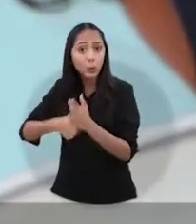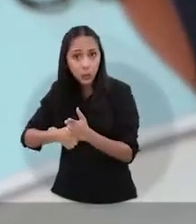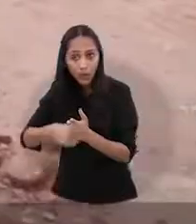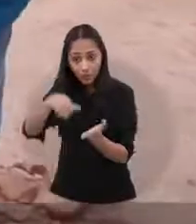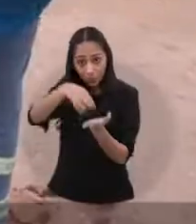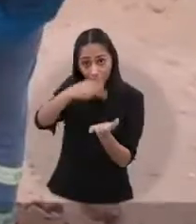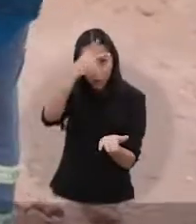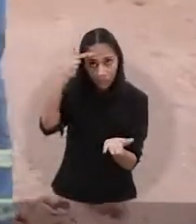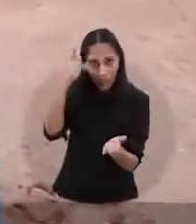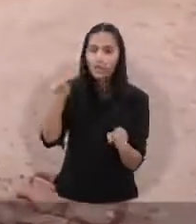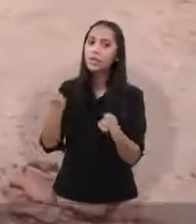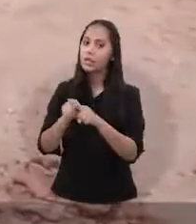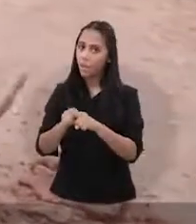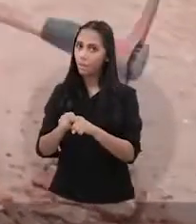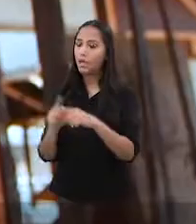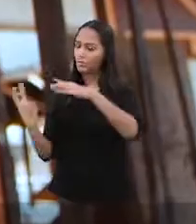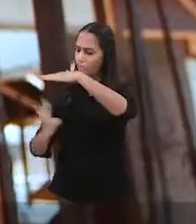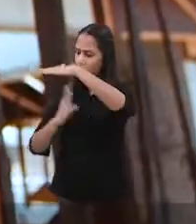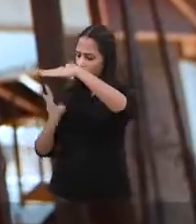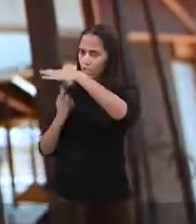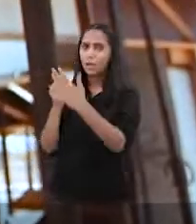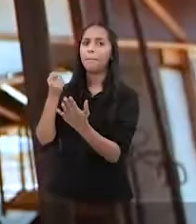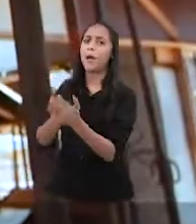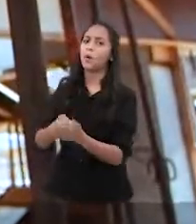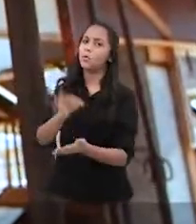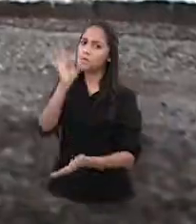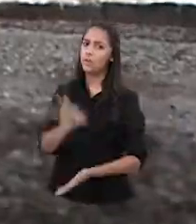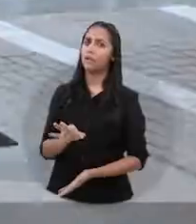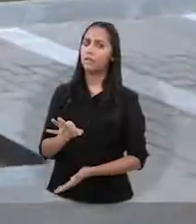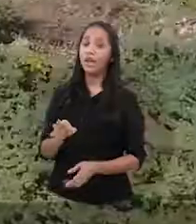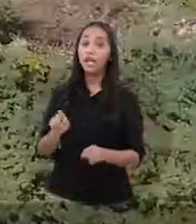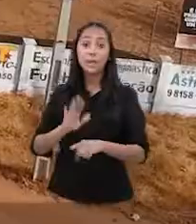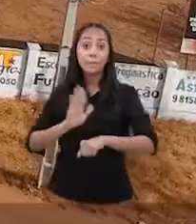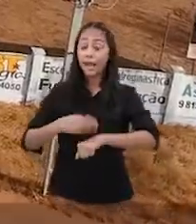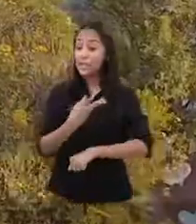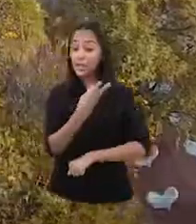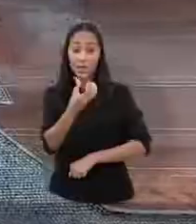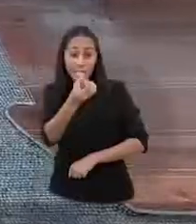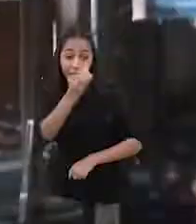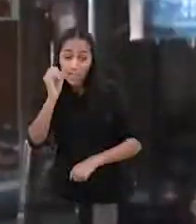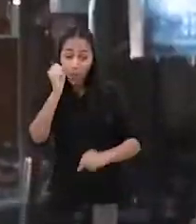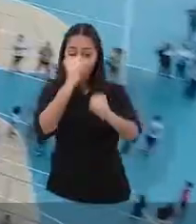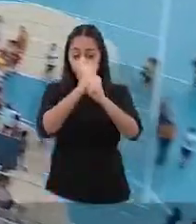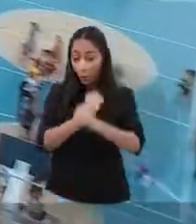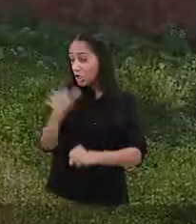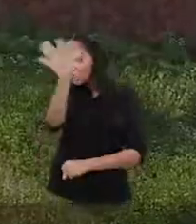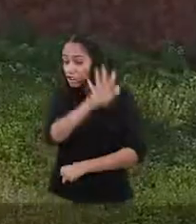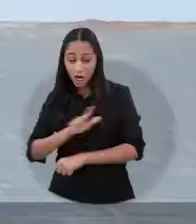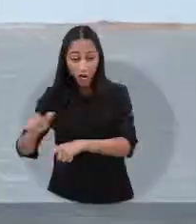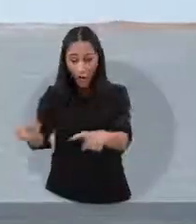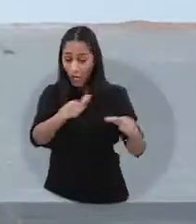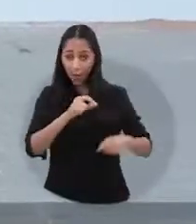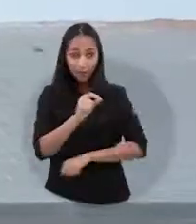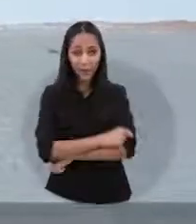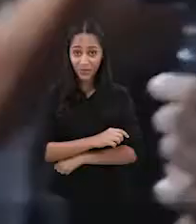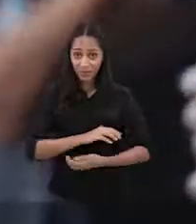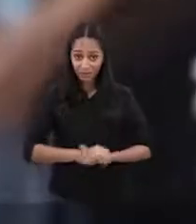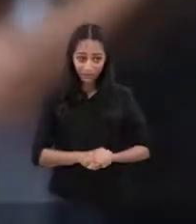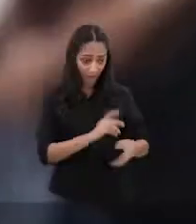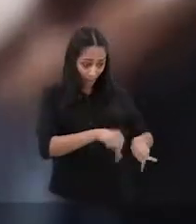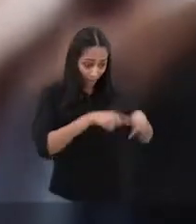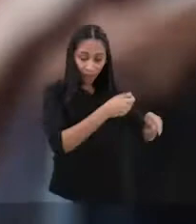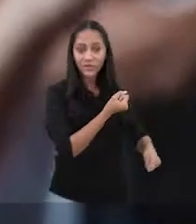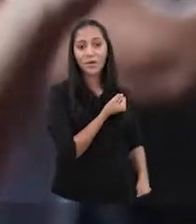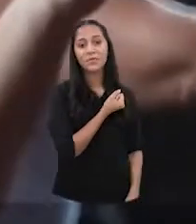atrasados dos servidores, Rosalba colocou os terceirizados em dia e já tem mais de 60 obras em todas as regiões da cidade. O